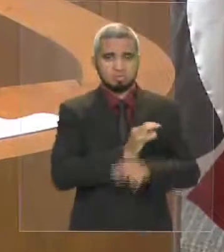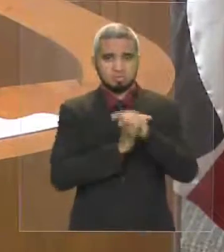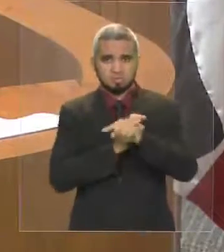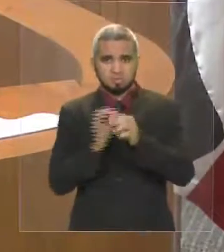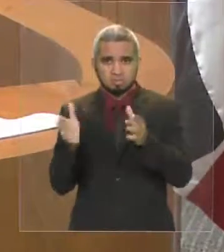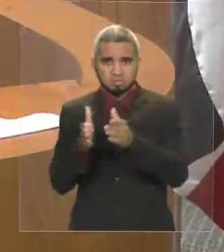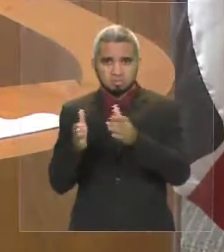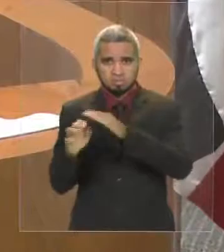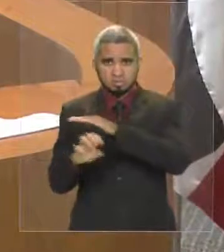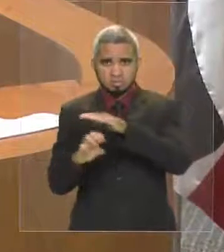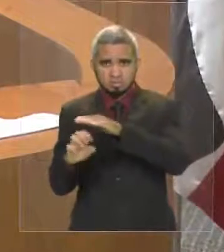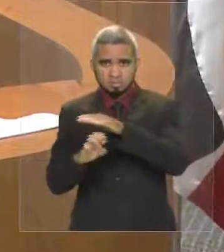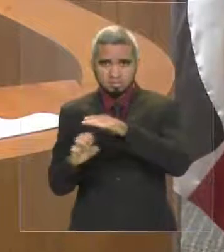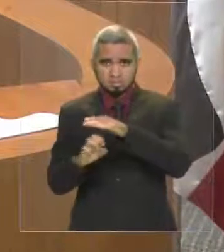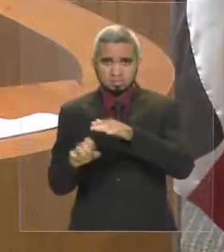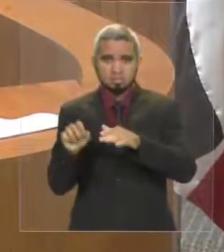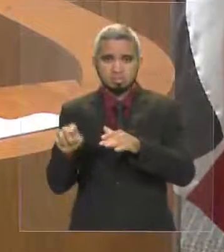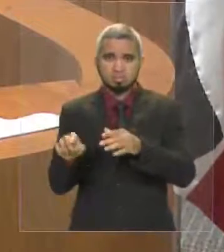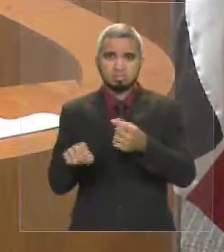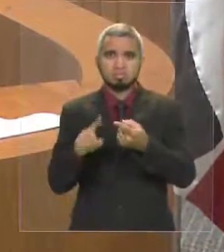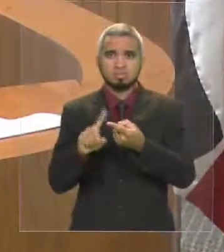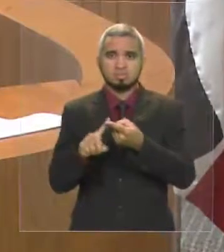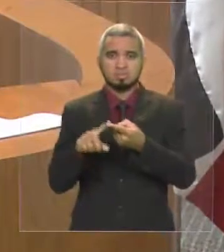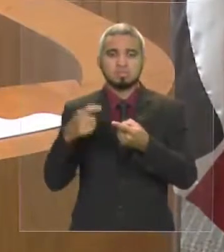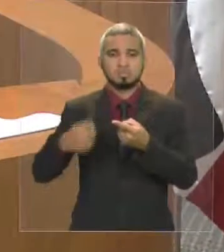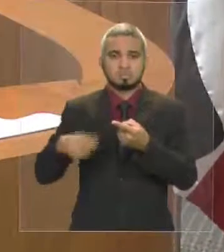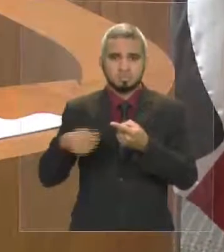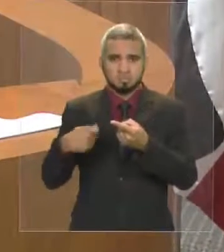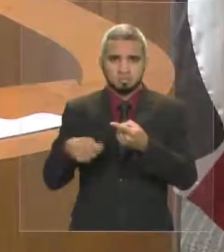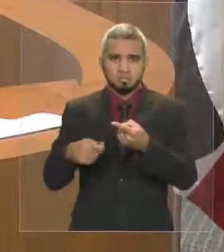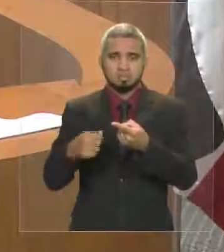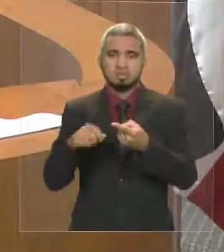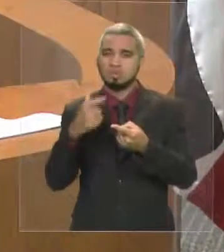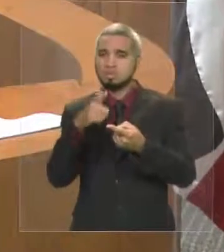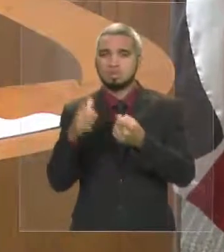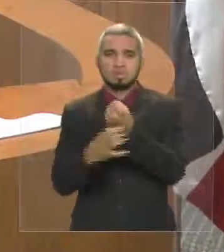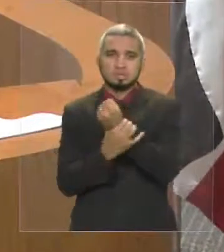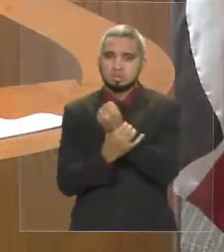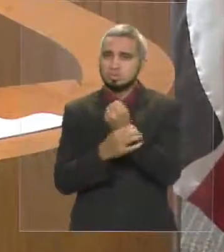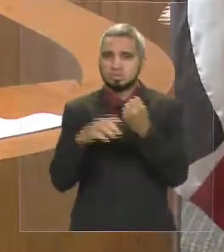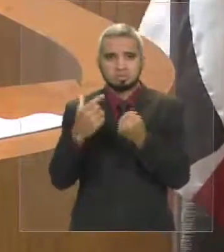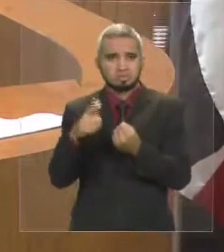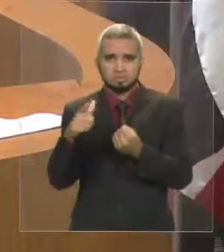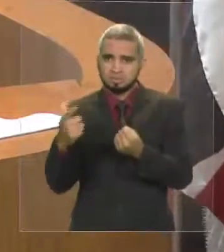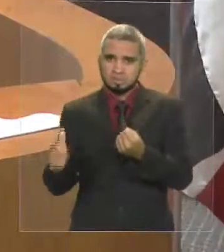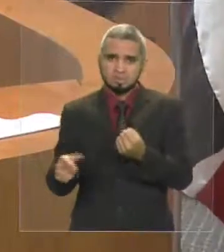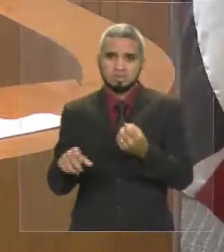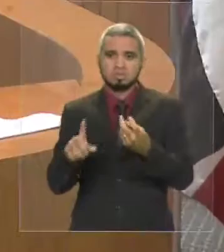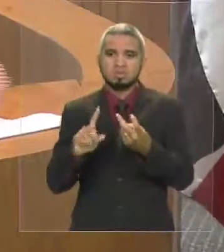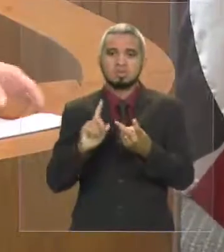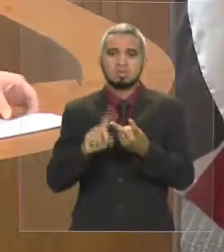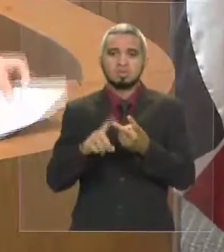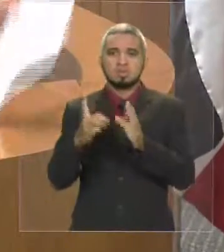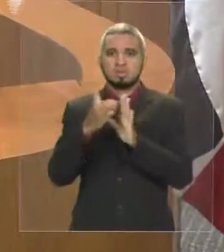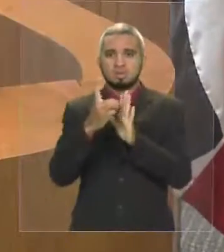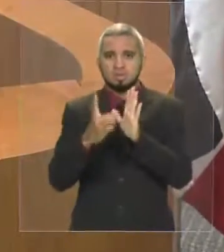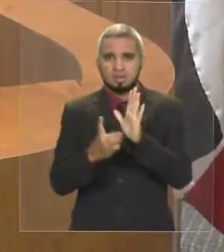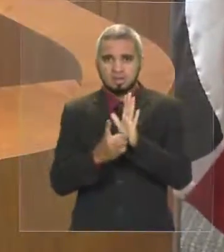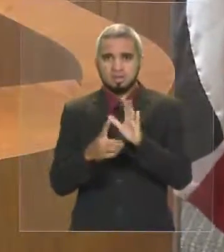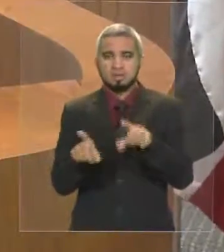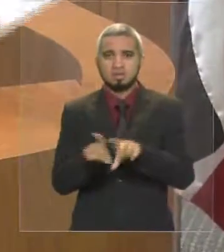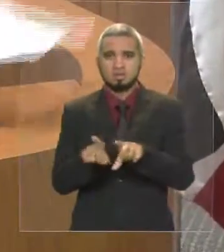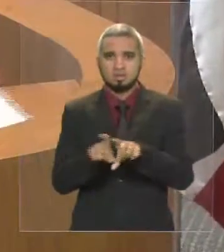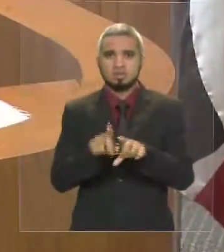comerciante, ele tem que ter sempre a insegurança de ver a sua questão ser tratada por um decreto e por uma portaria